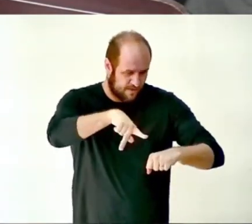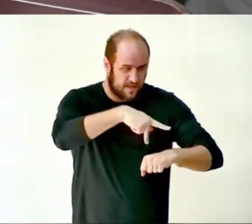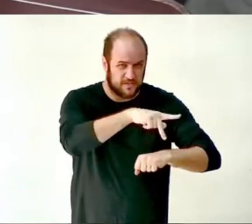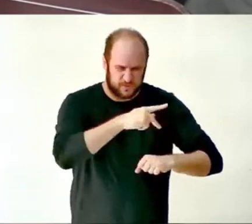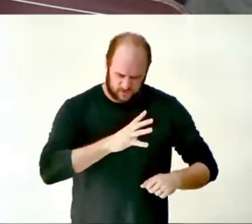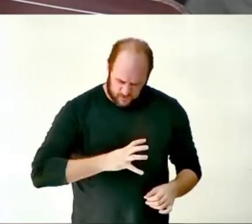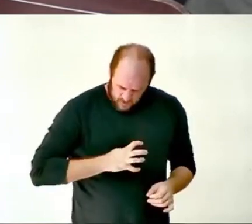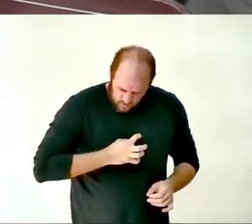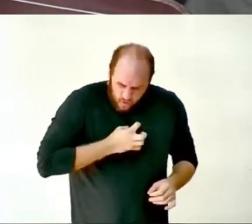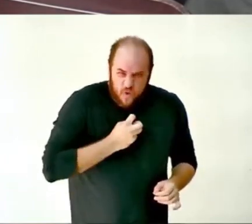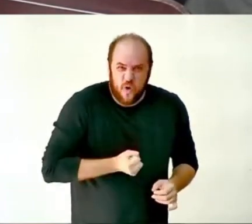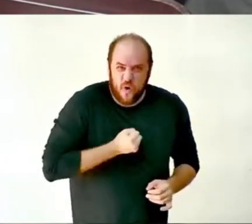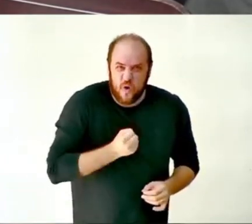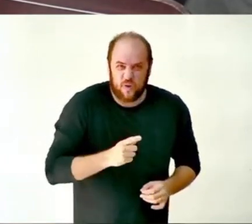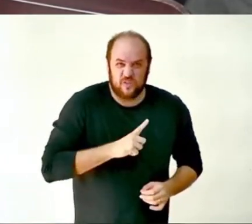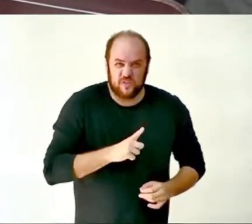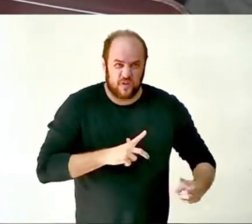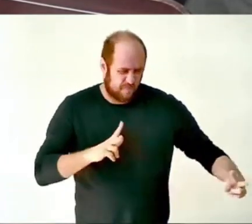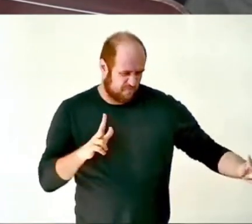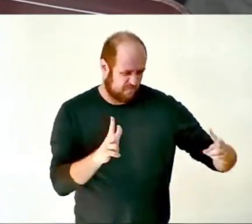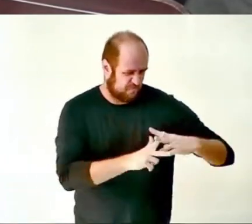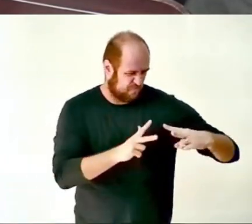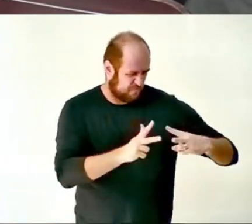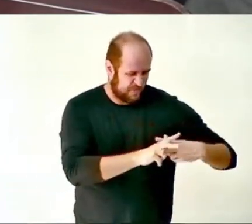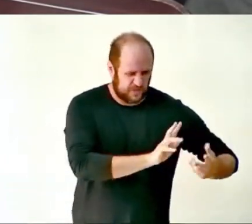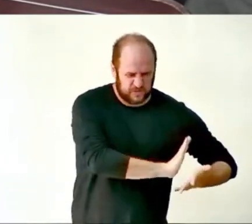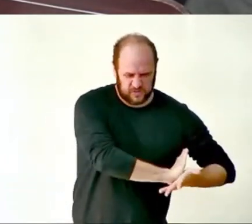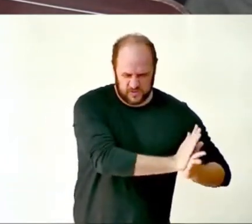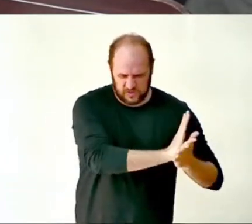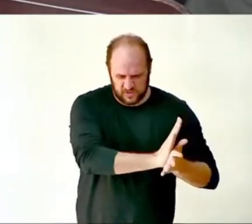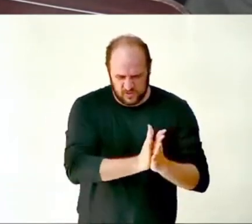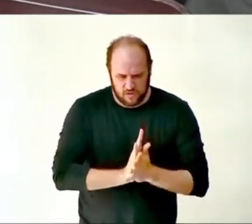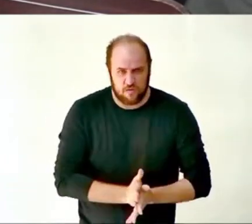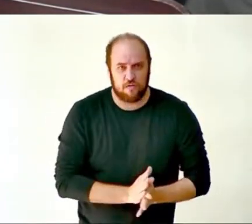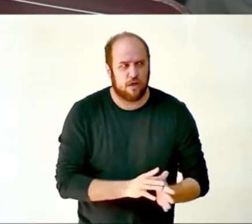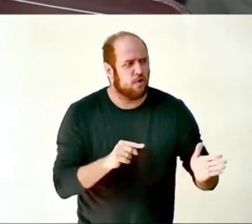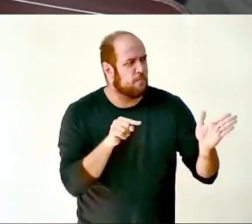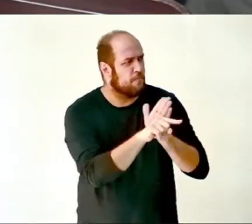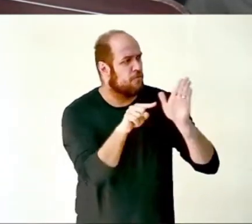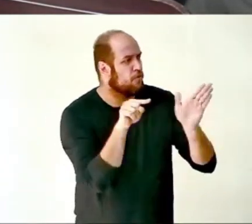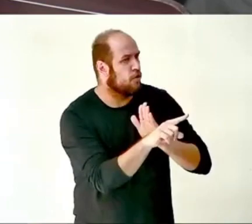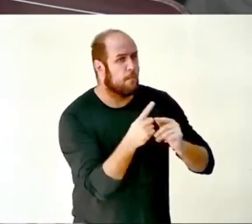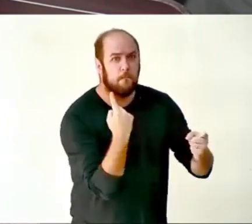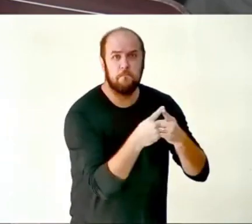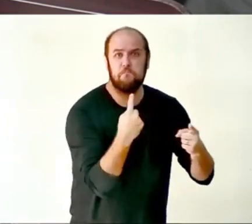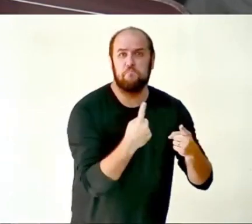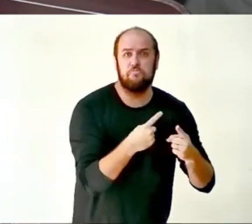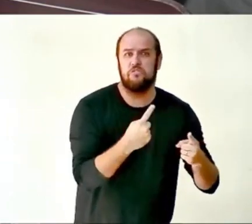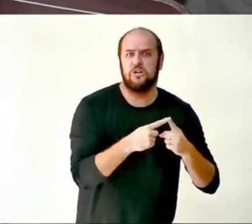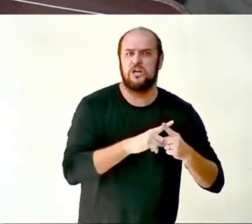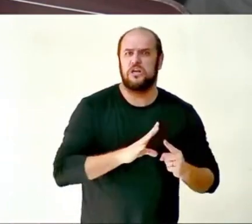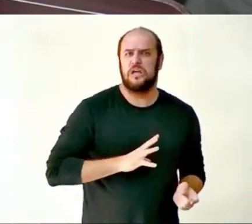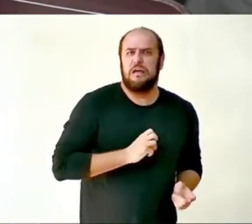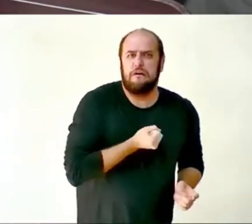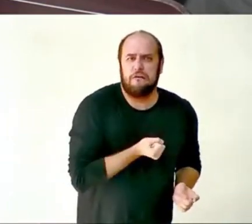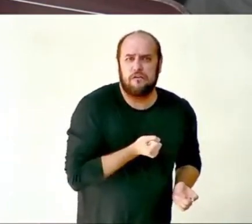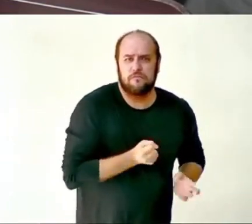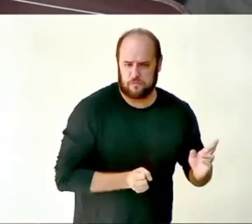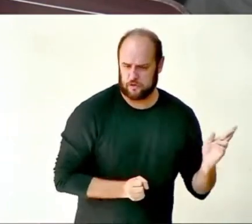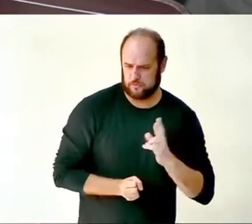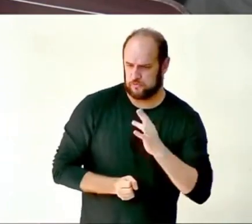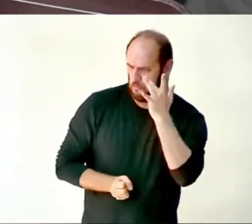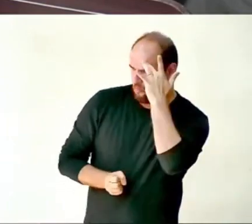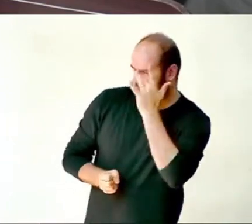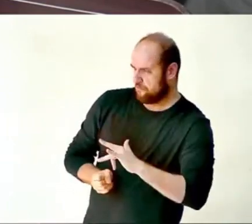tanto que elas se destruiriam. E você perguntaria aos seus líderes, por que você está fazendo isso? Ele não sabe. Às vezes é por um